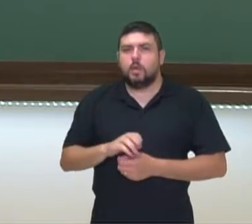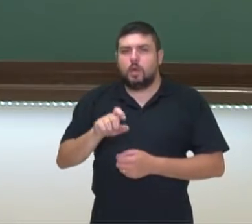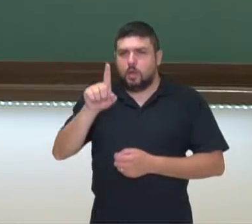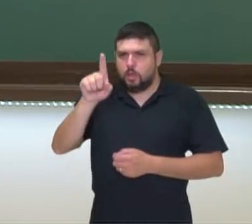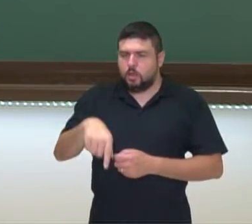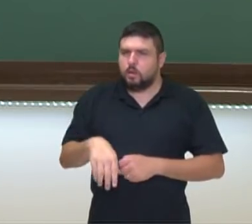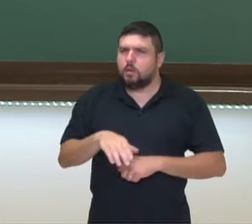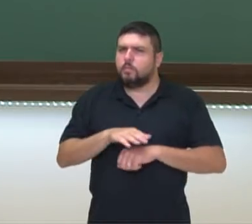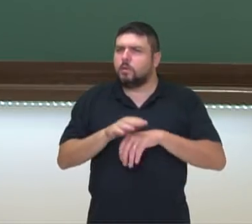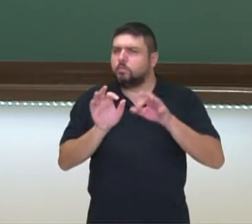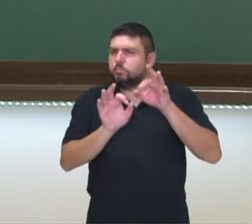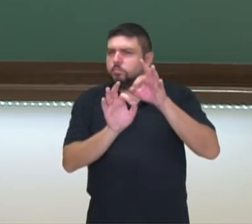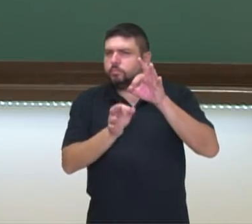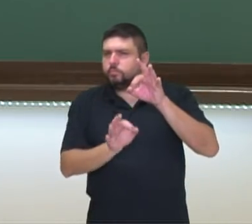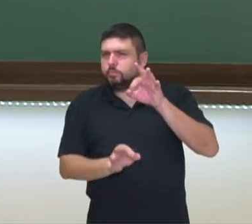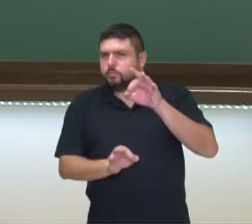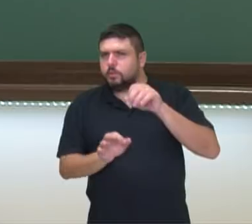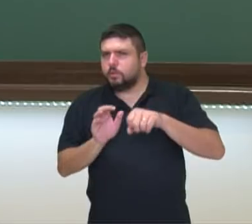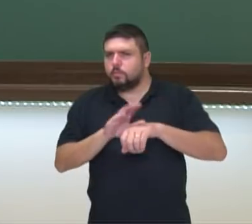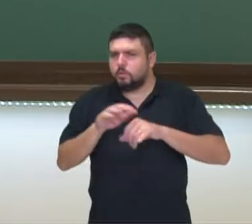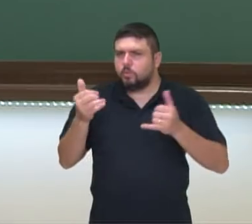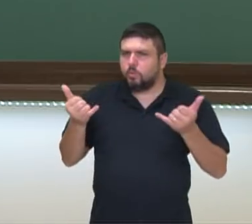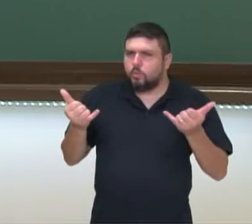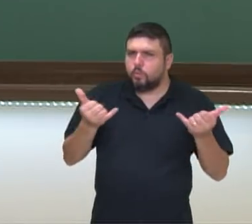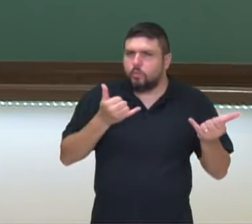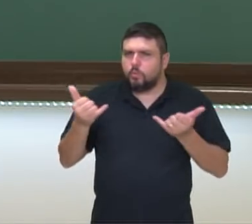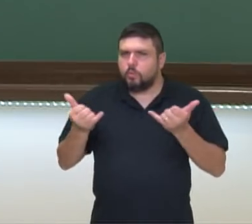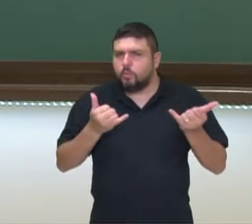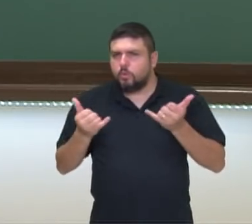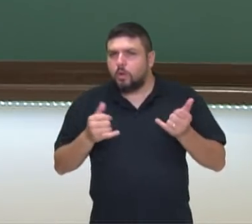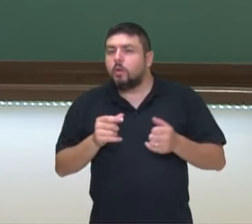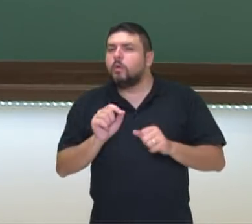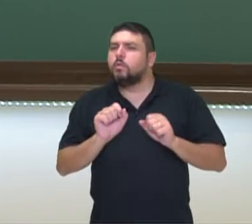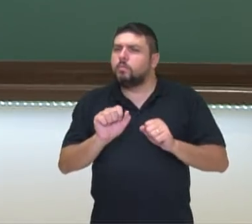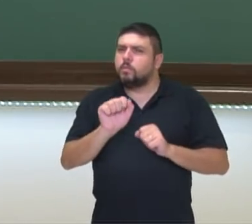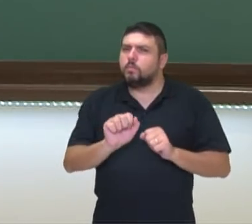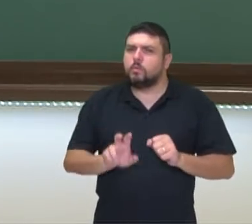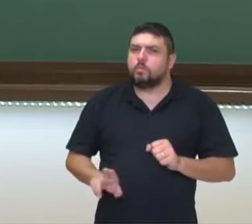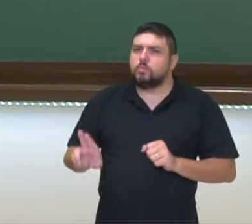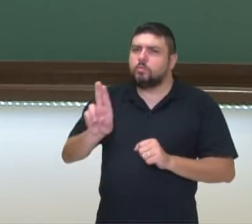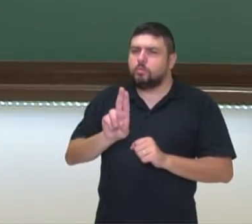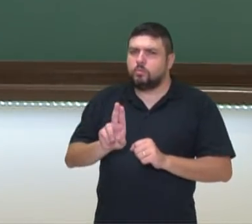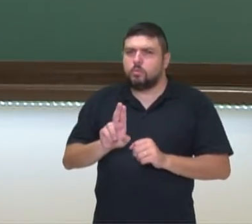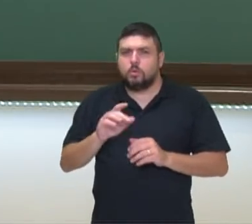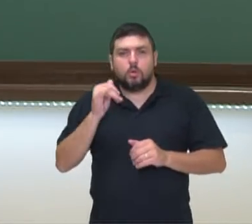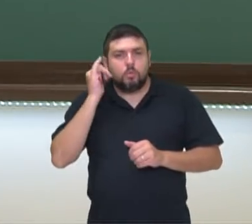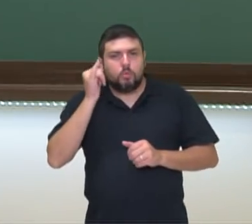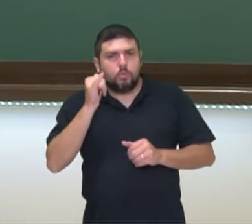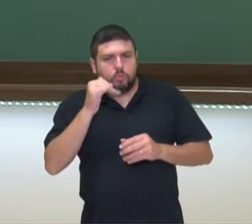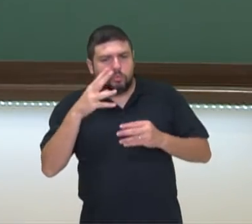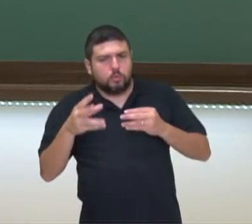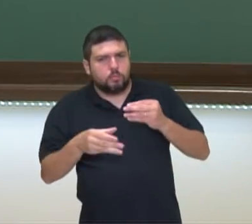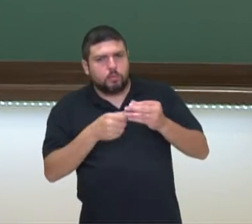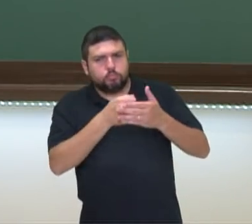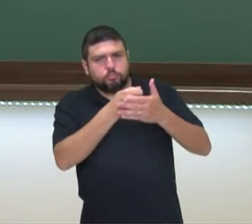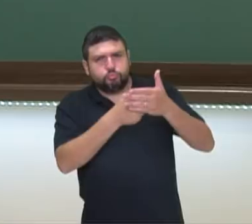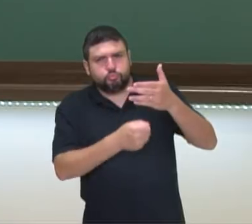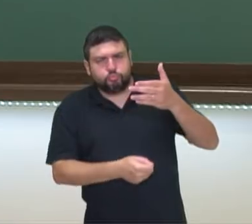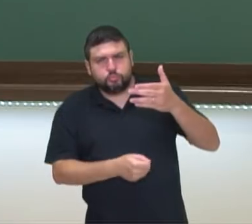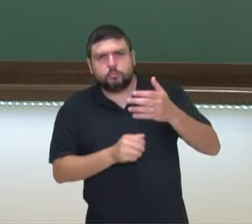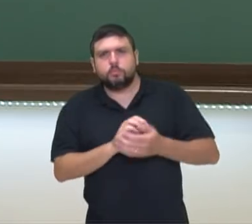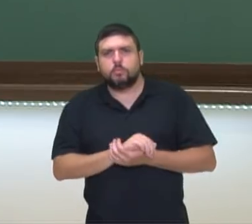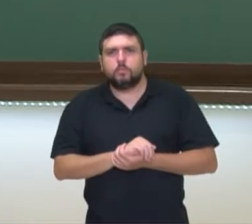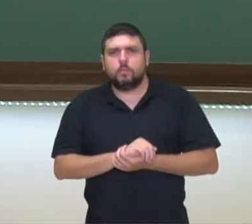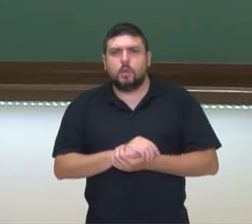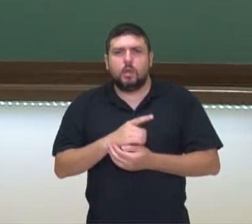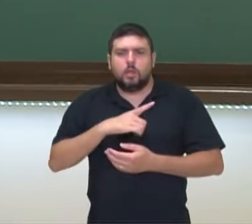pouco mais extensa, tem mais informação que você pode utilizar e também ampliar o seu conto. Veja só, temos um indicativo de